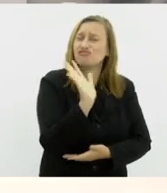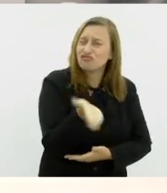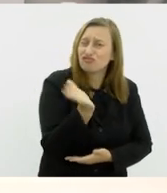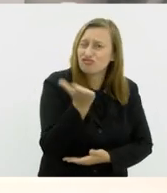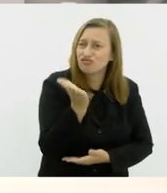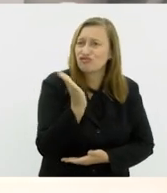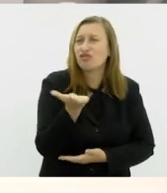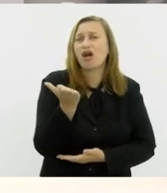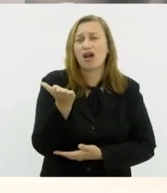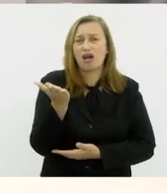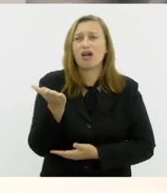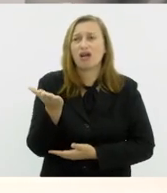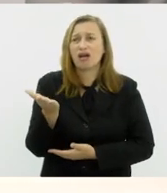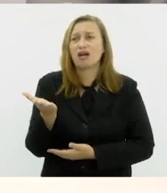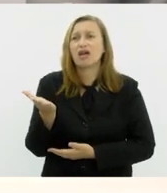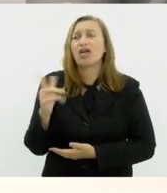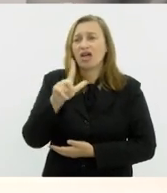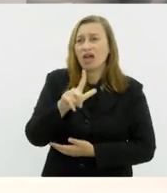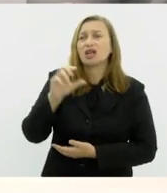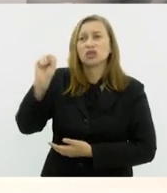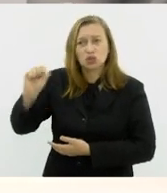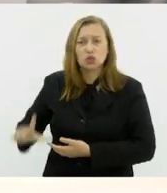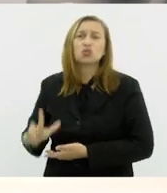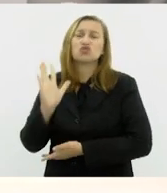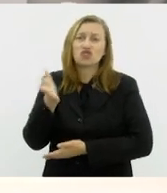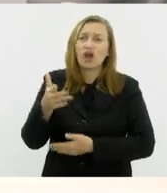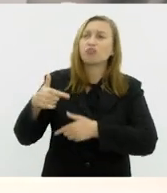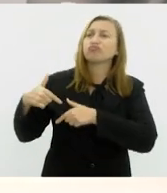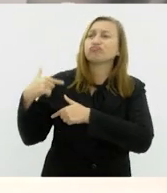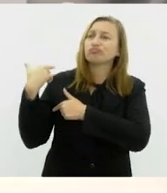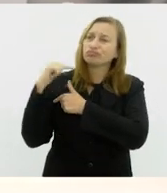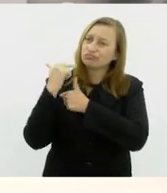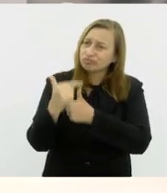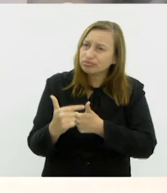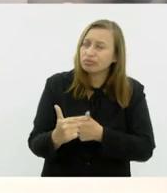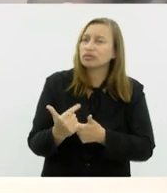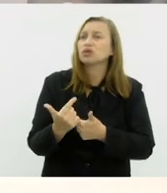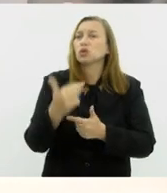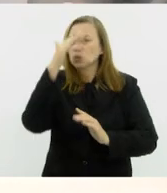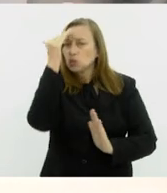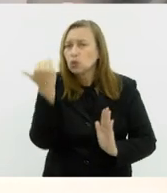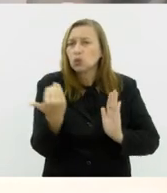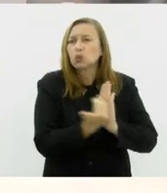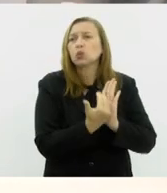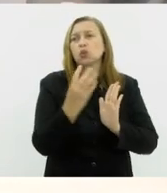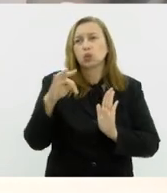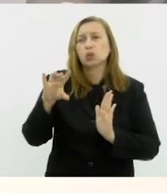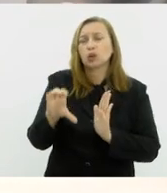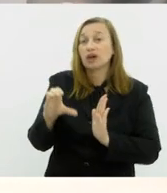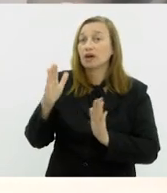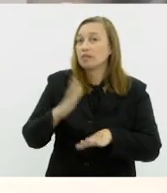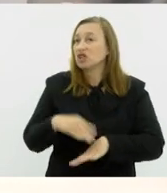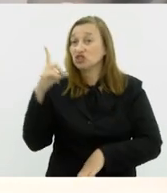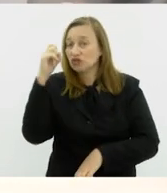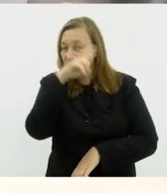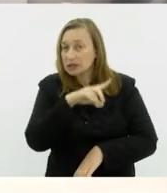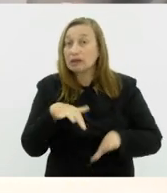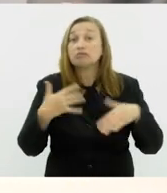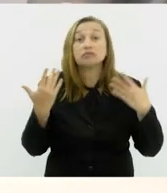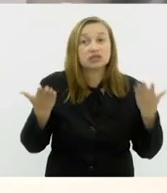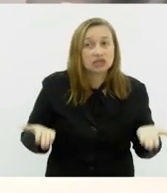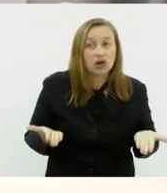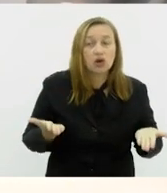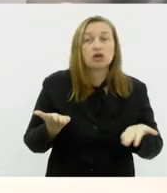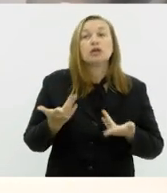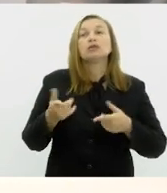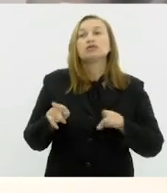é praxe, a Aerisul já tem uma tradição de firmar ataques e cumpri-los, que é o mais difícil. Então, eu